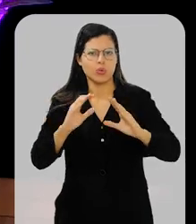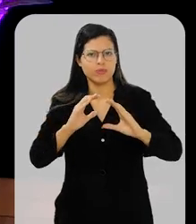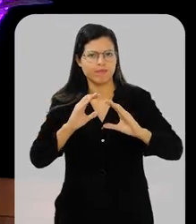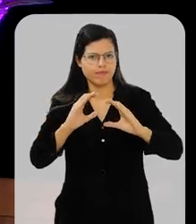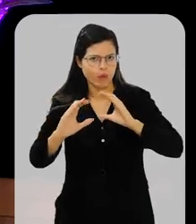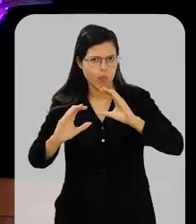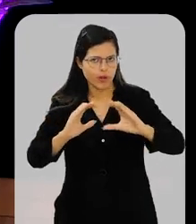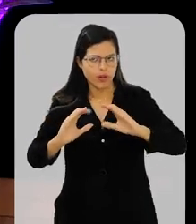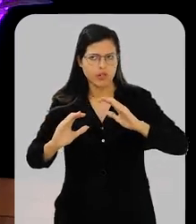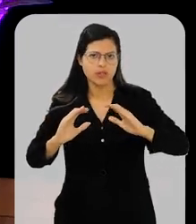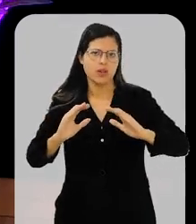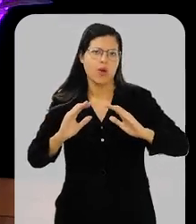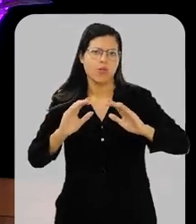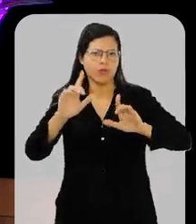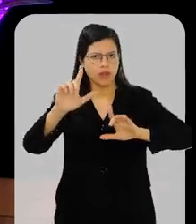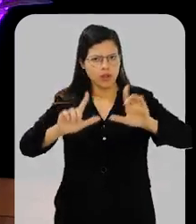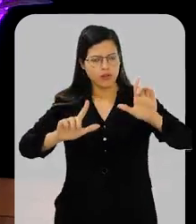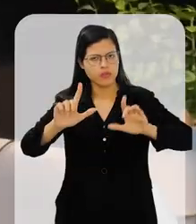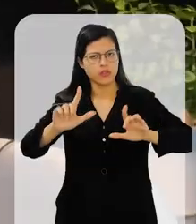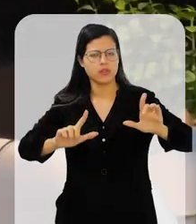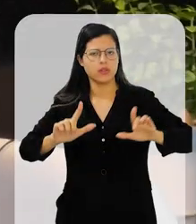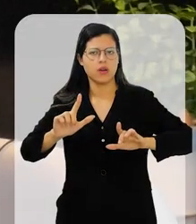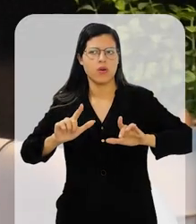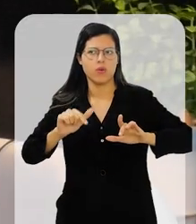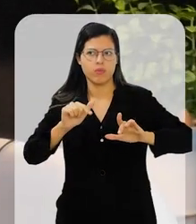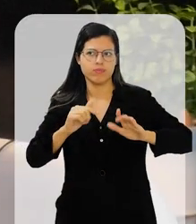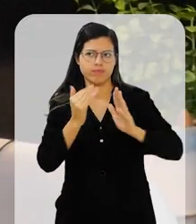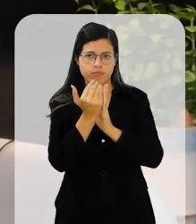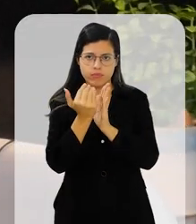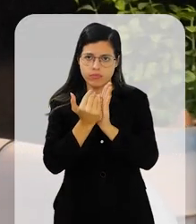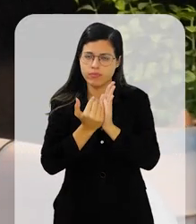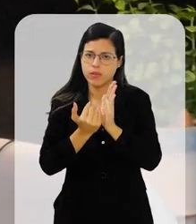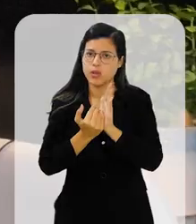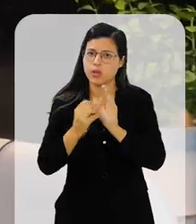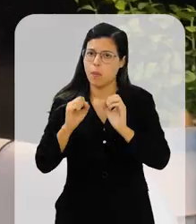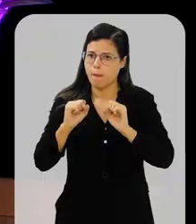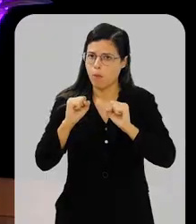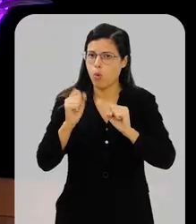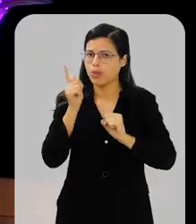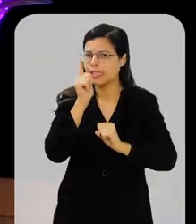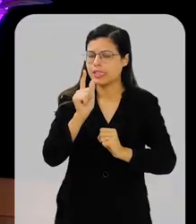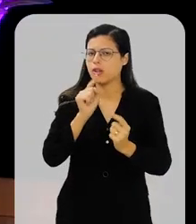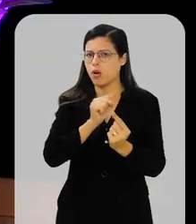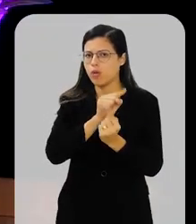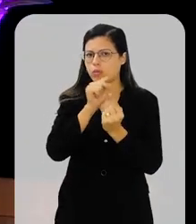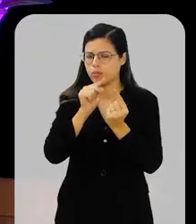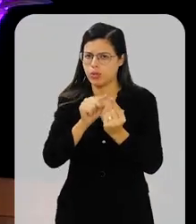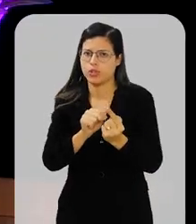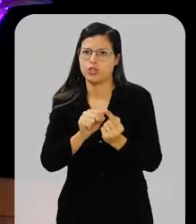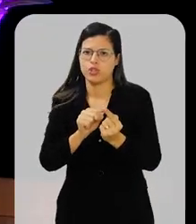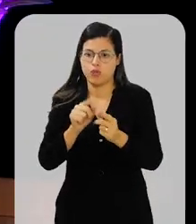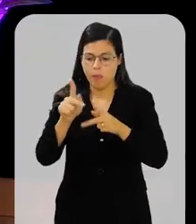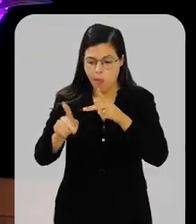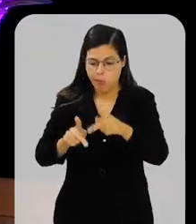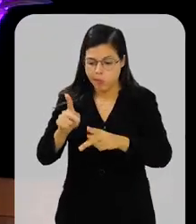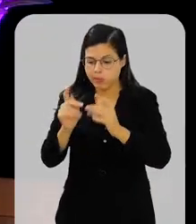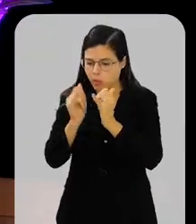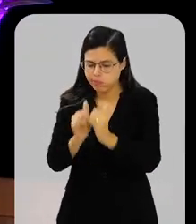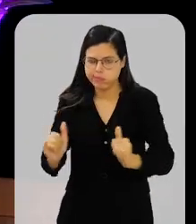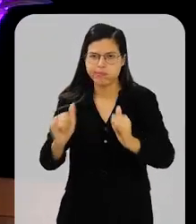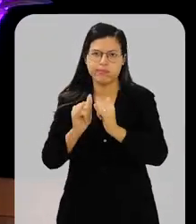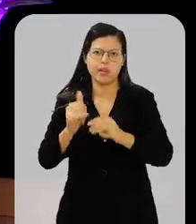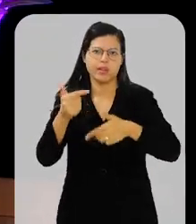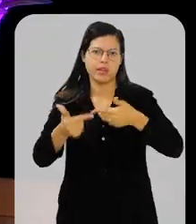né, nos meios de comunicação, num programa com essa dimensão, para que a gente possa atingir, de fato, a população